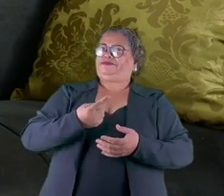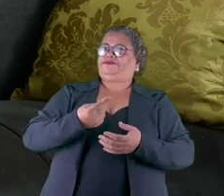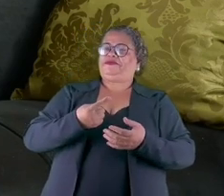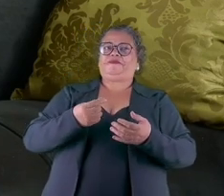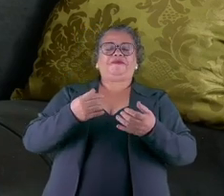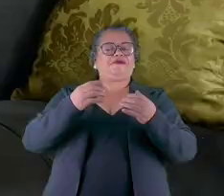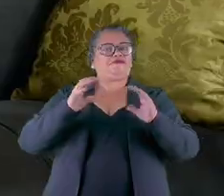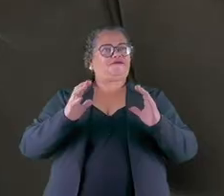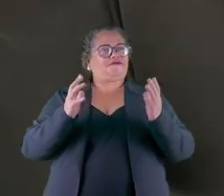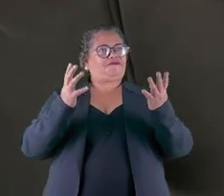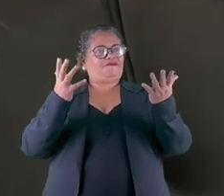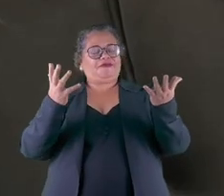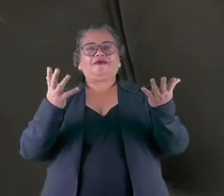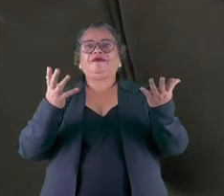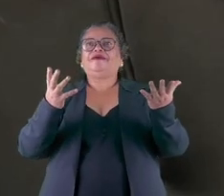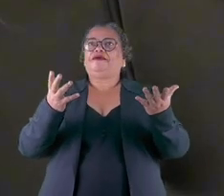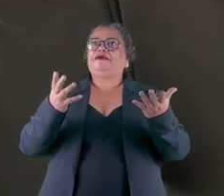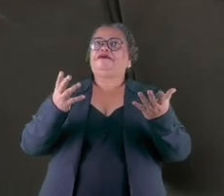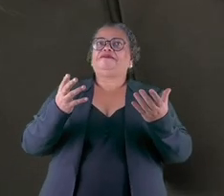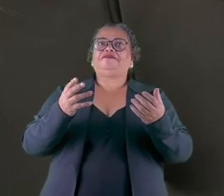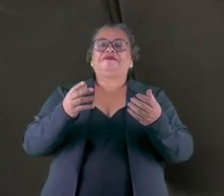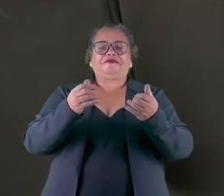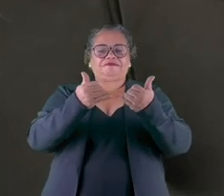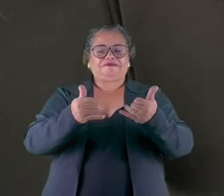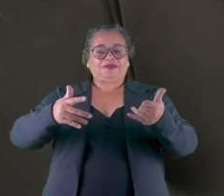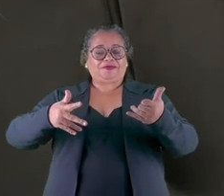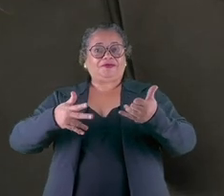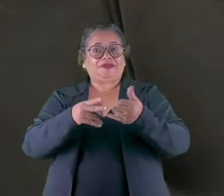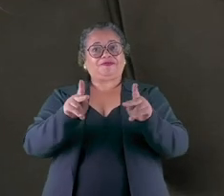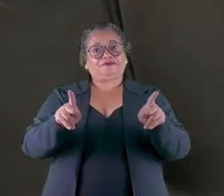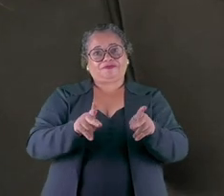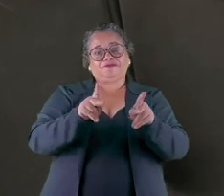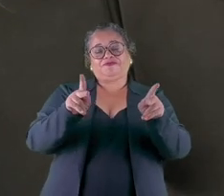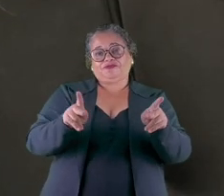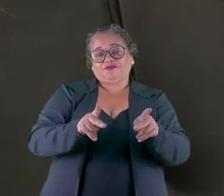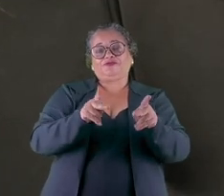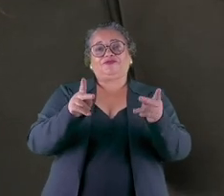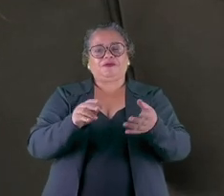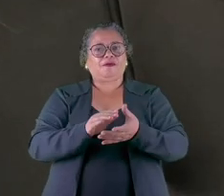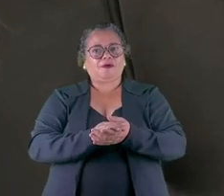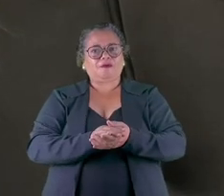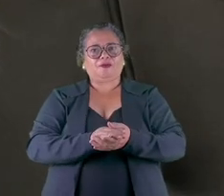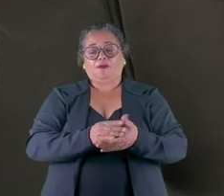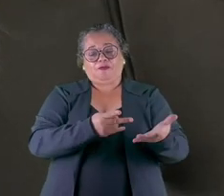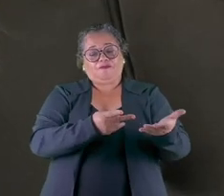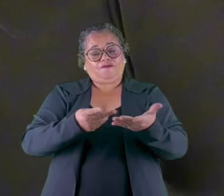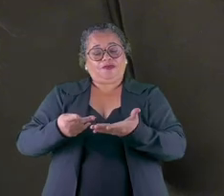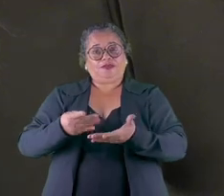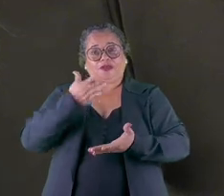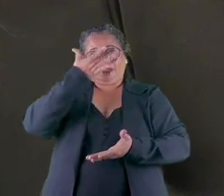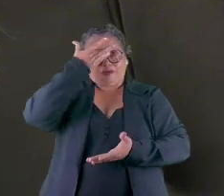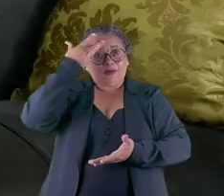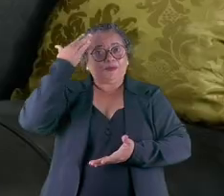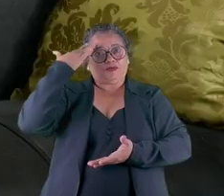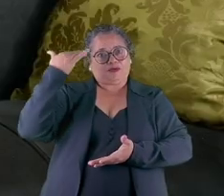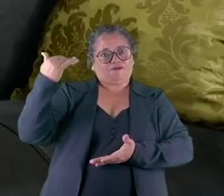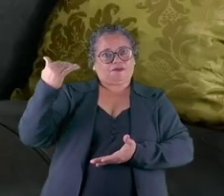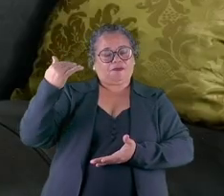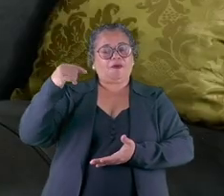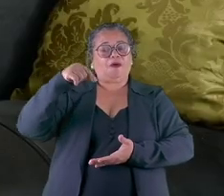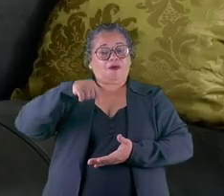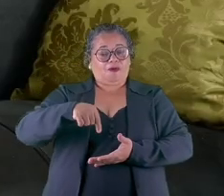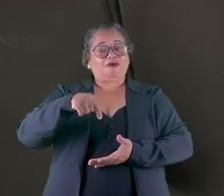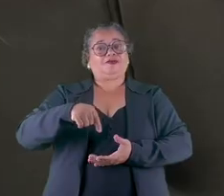pro municipal. Chegando lá, tava uma festa. Parece que era inauguração